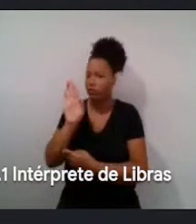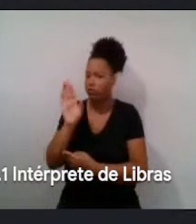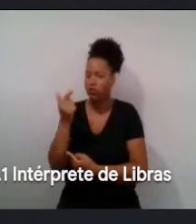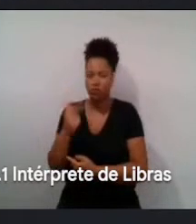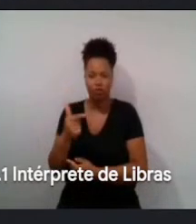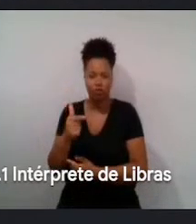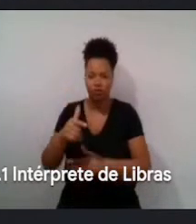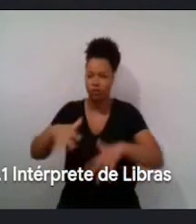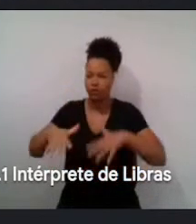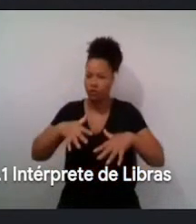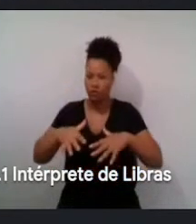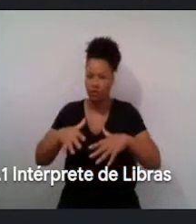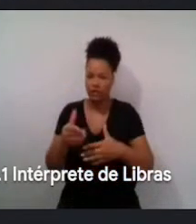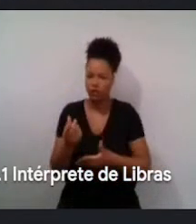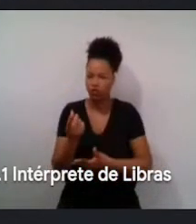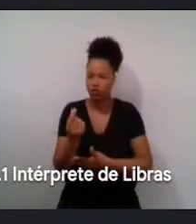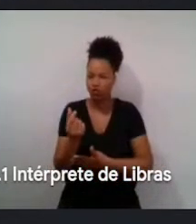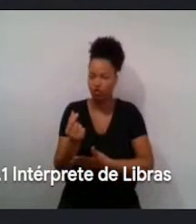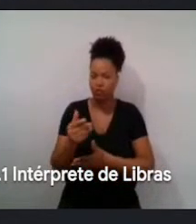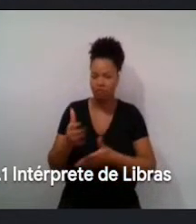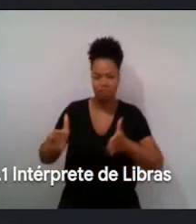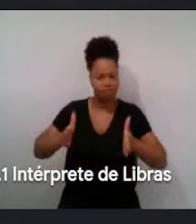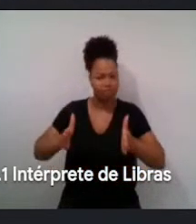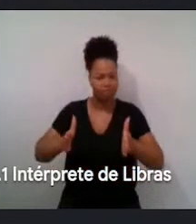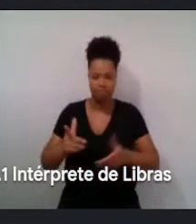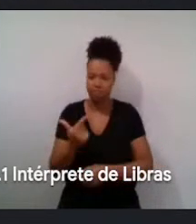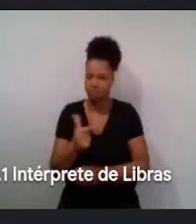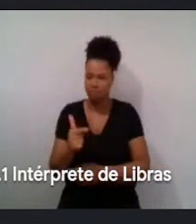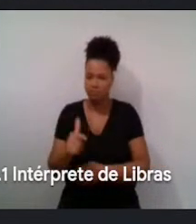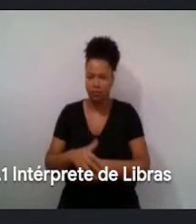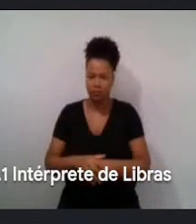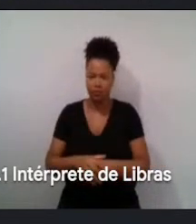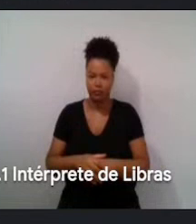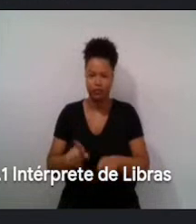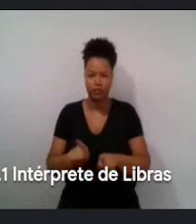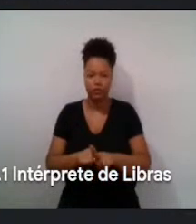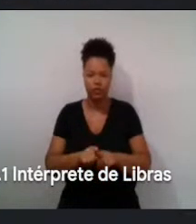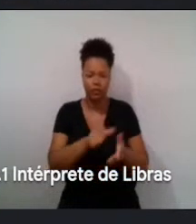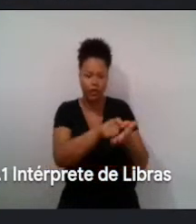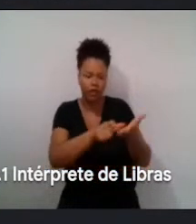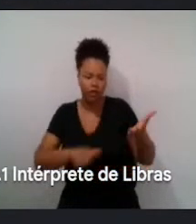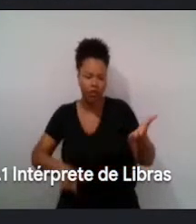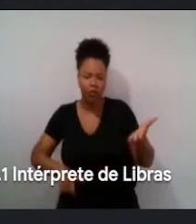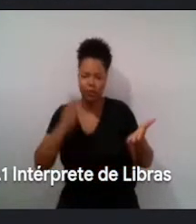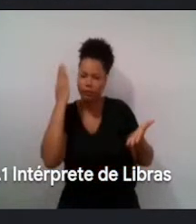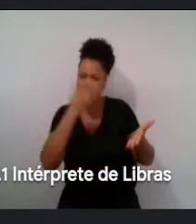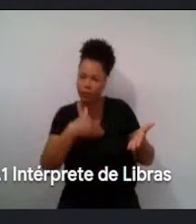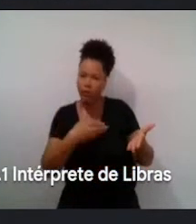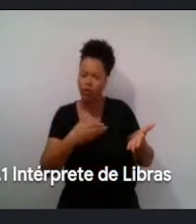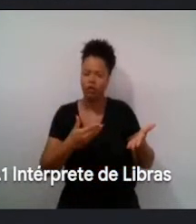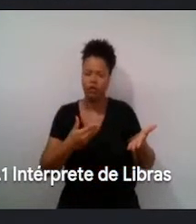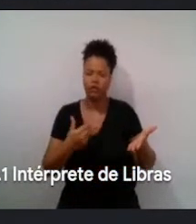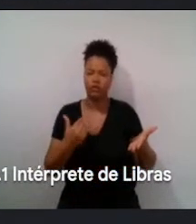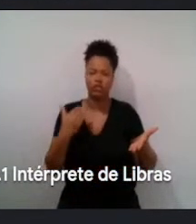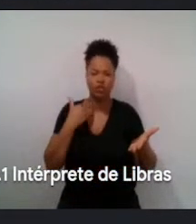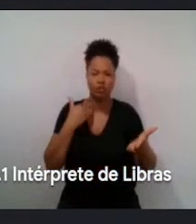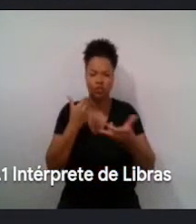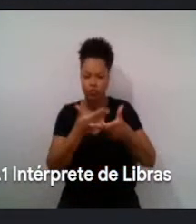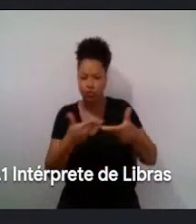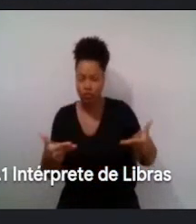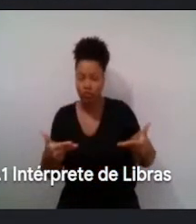Em relação à segunda inconsistência, na base de dados dos extratos eletrônicos do Sistema de Prestação de Contas